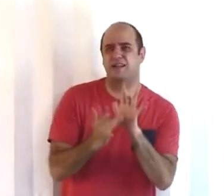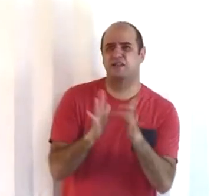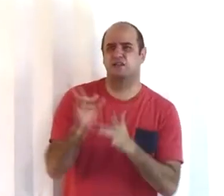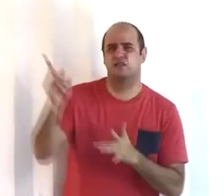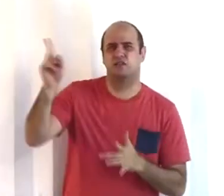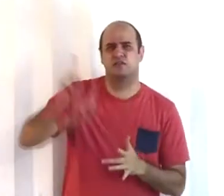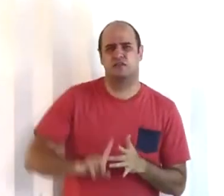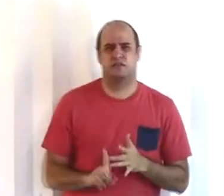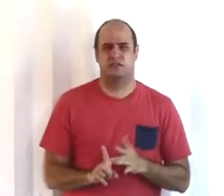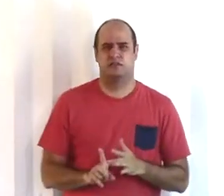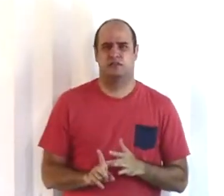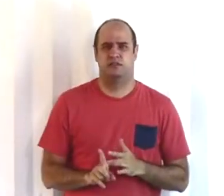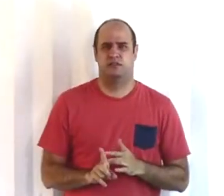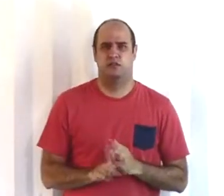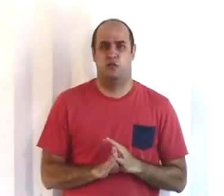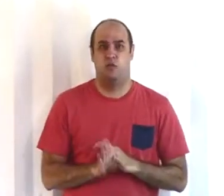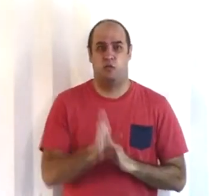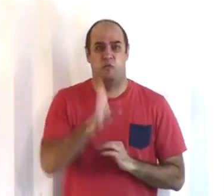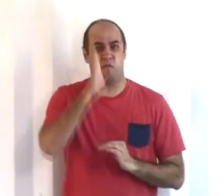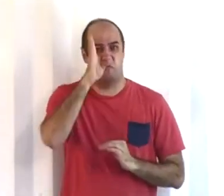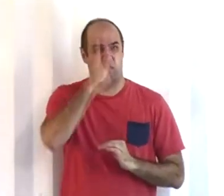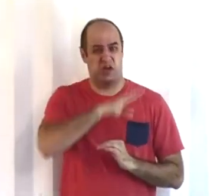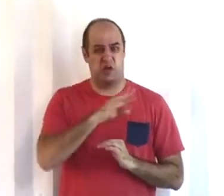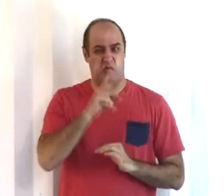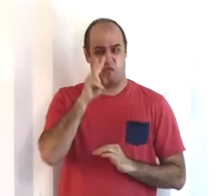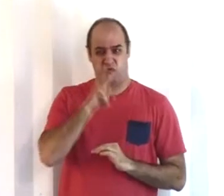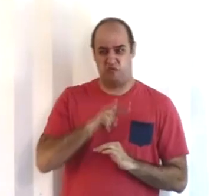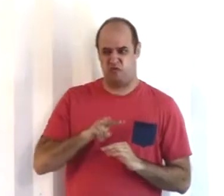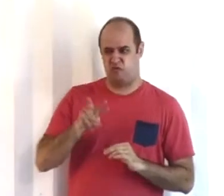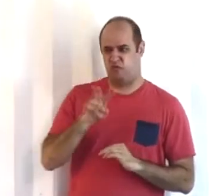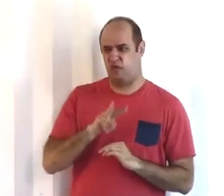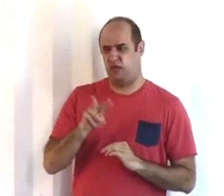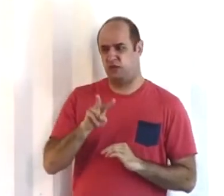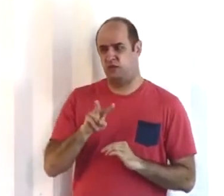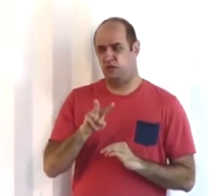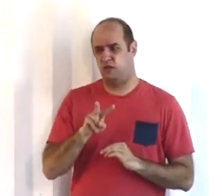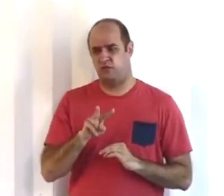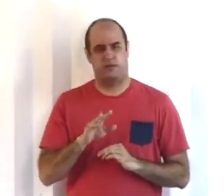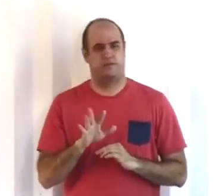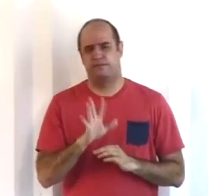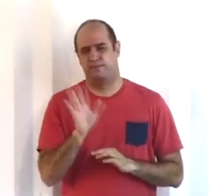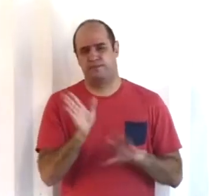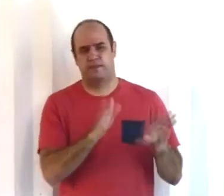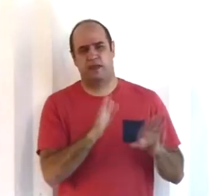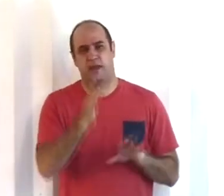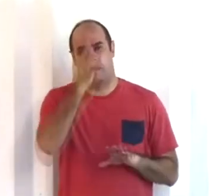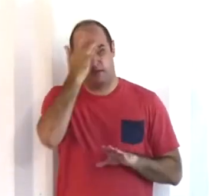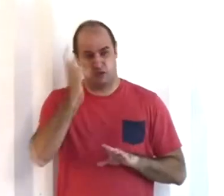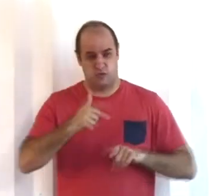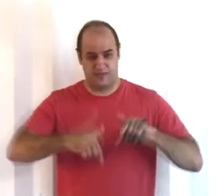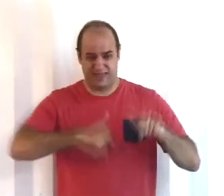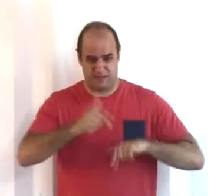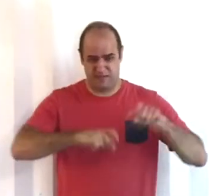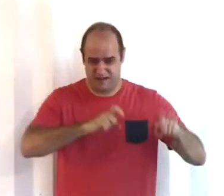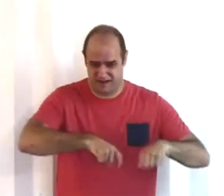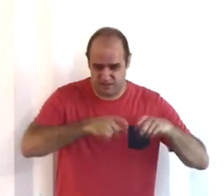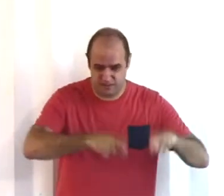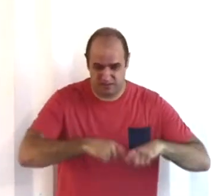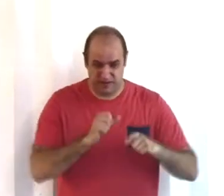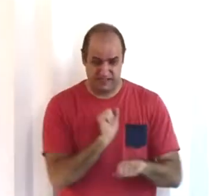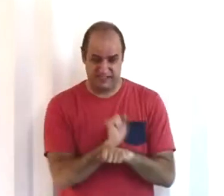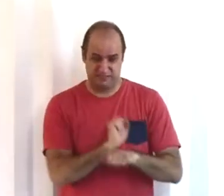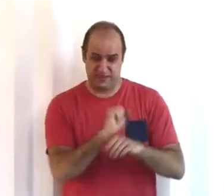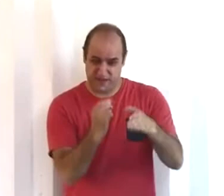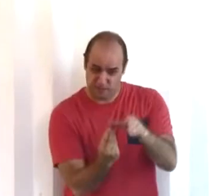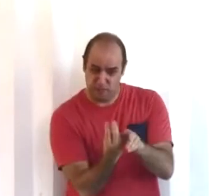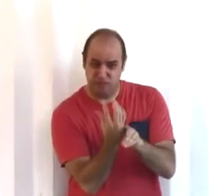lavrador aguarda com paciência o precioso fruto da terra, até receber as primeiras e as últimas chuvas.